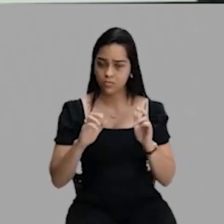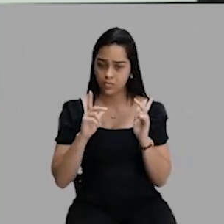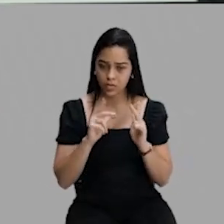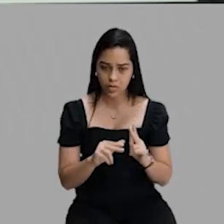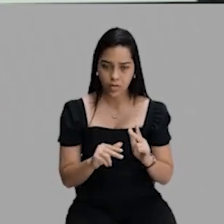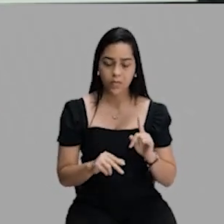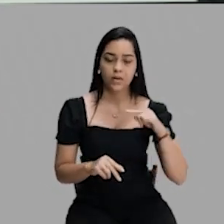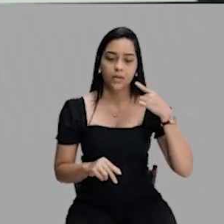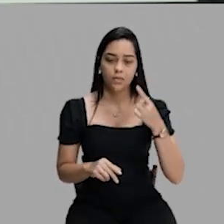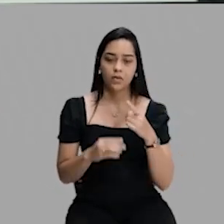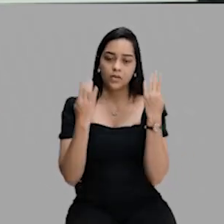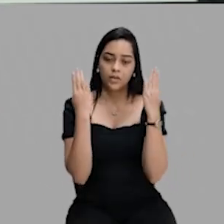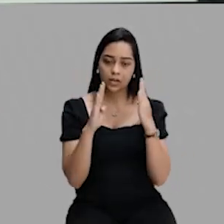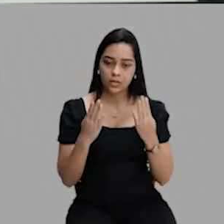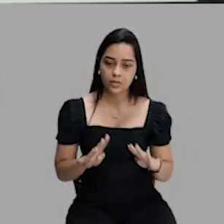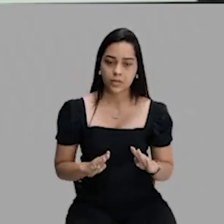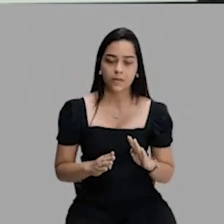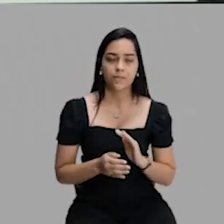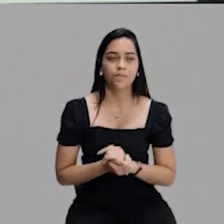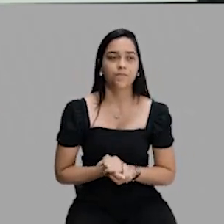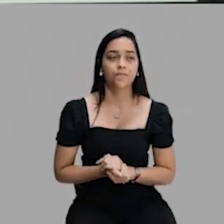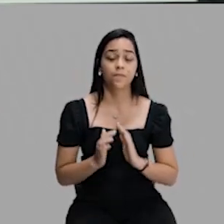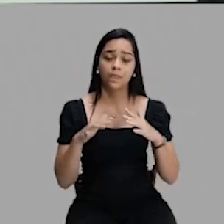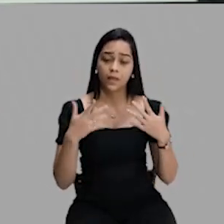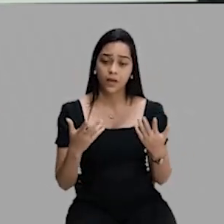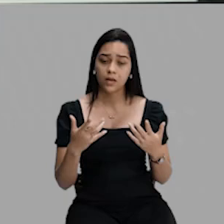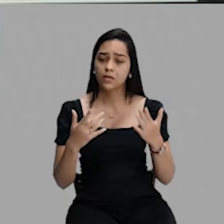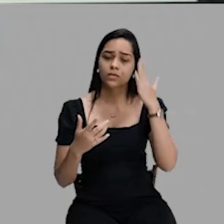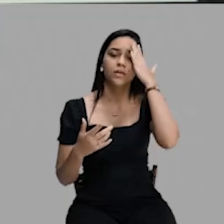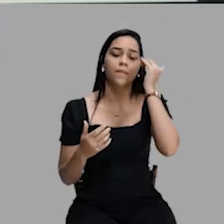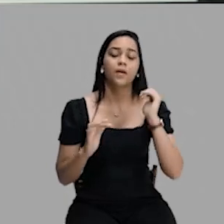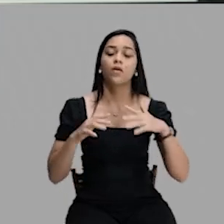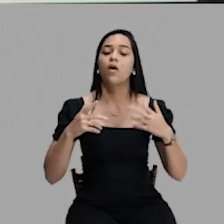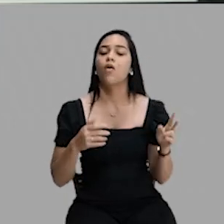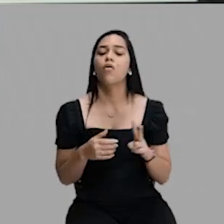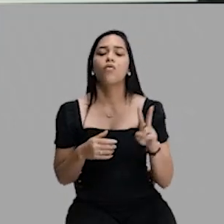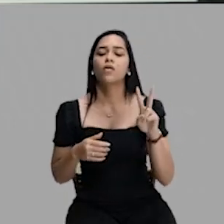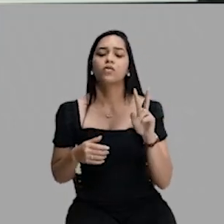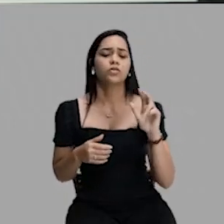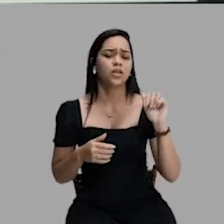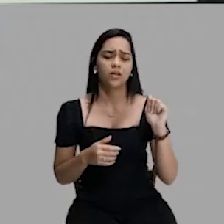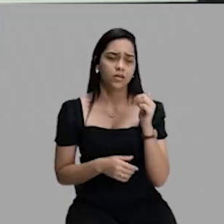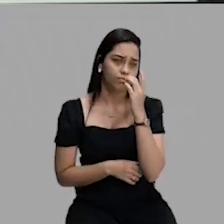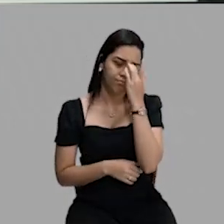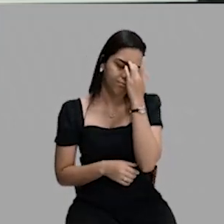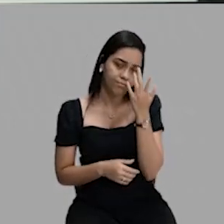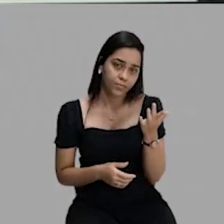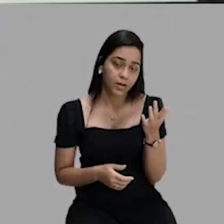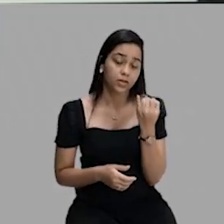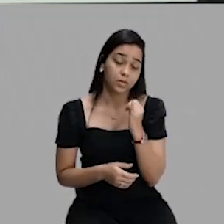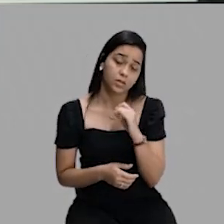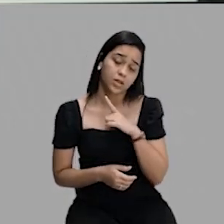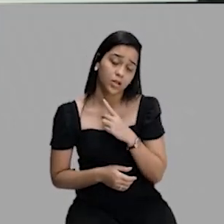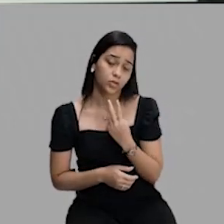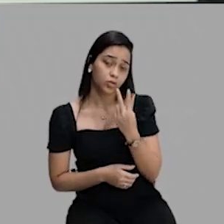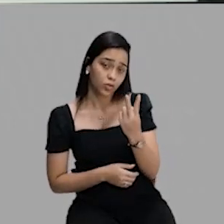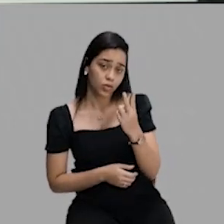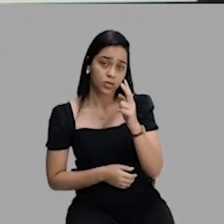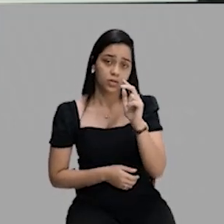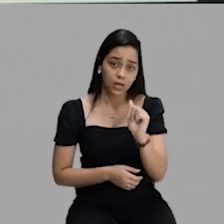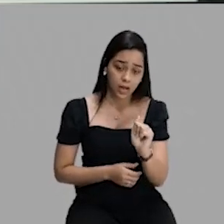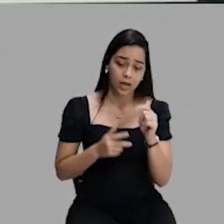que está aqui para depois a gente analisar. Ora, vamos descobrir aqui o valor de A. Aqui é fácil, né? Se eu tenho